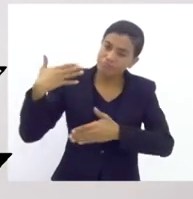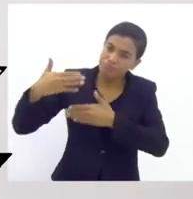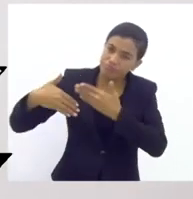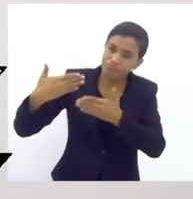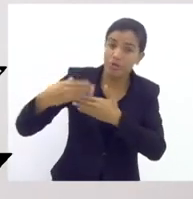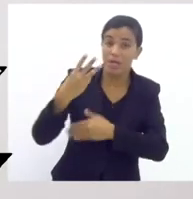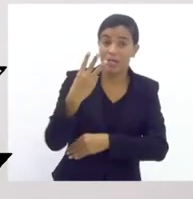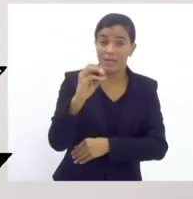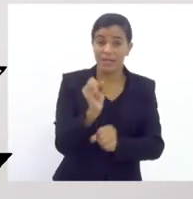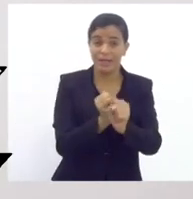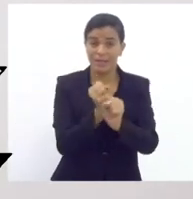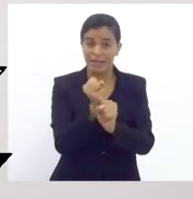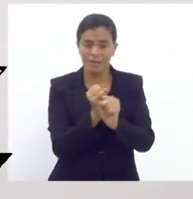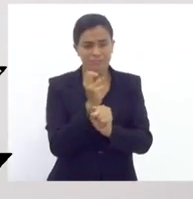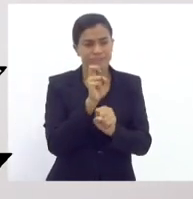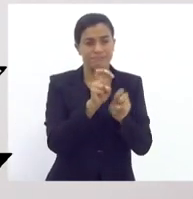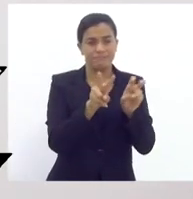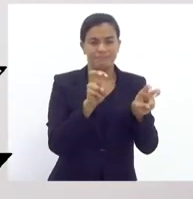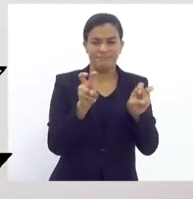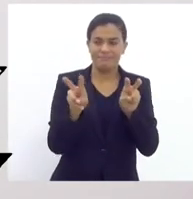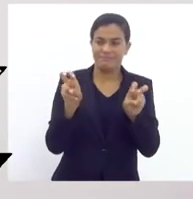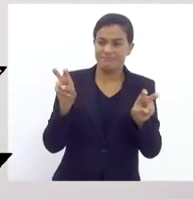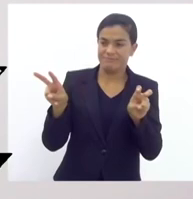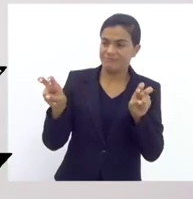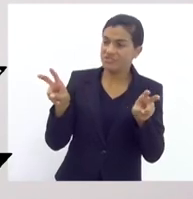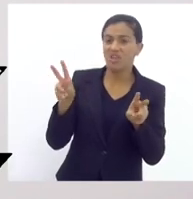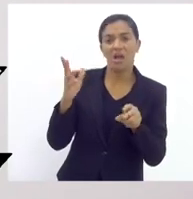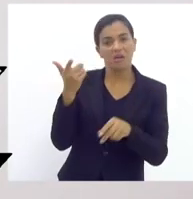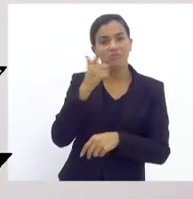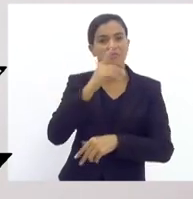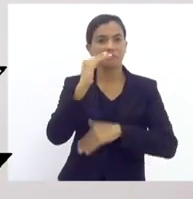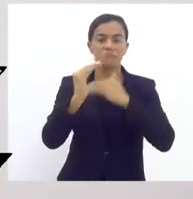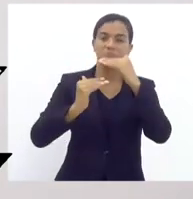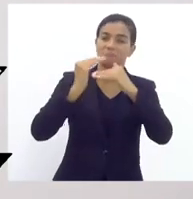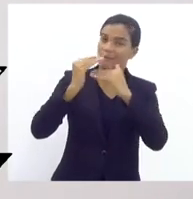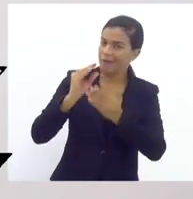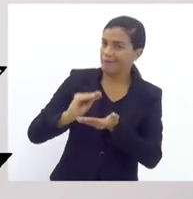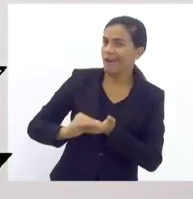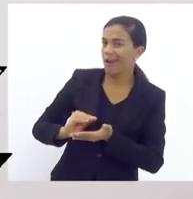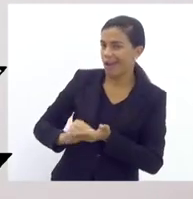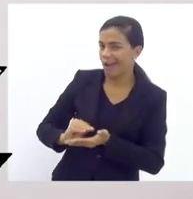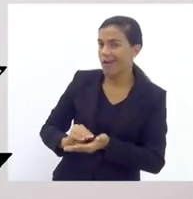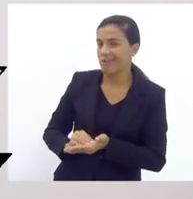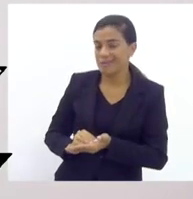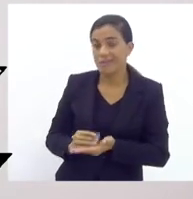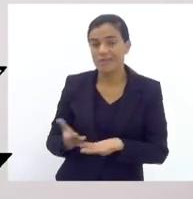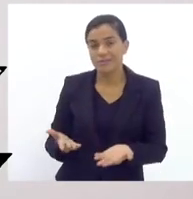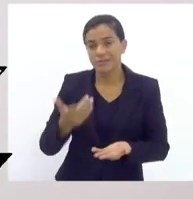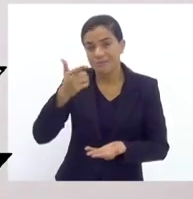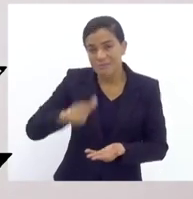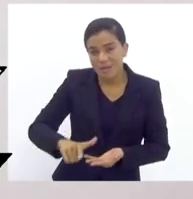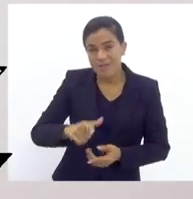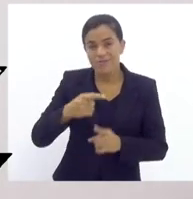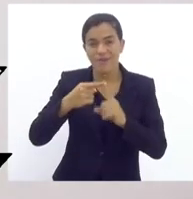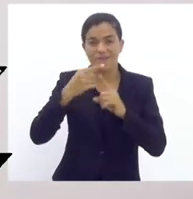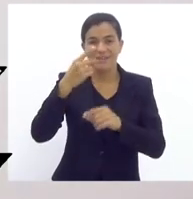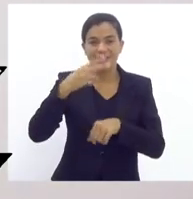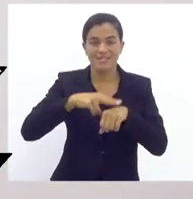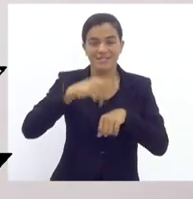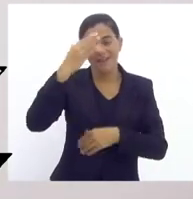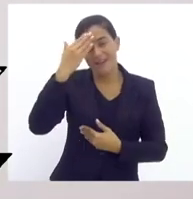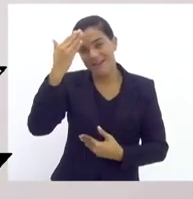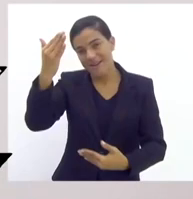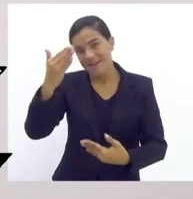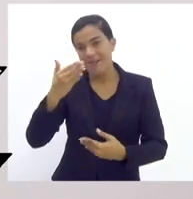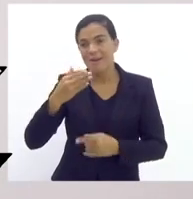30 anos a gente vê que a gente está avançando mas ainda muito pouco mas uma vez agradeço a